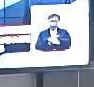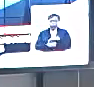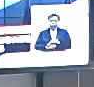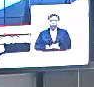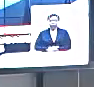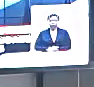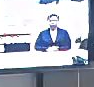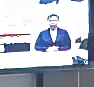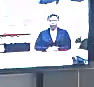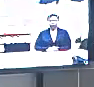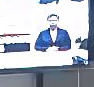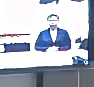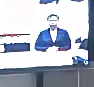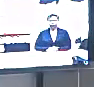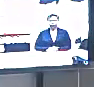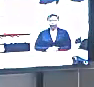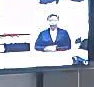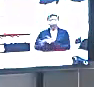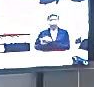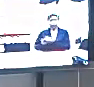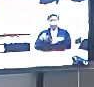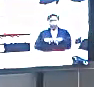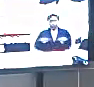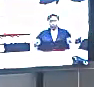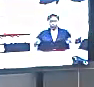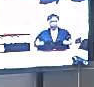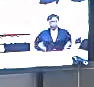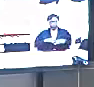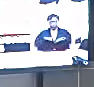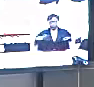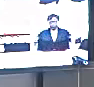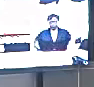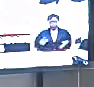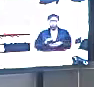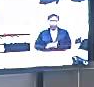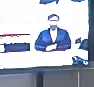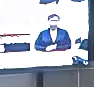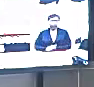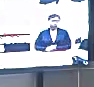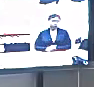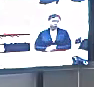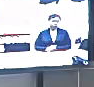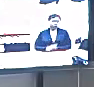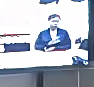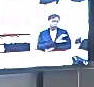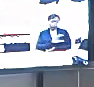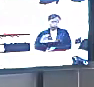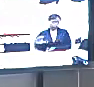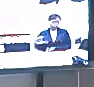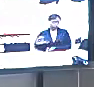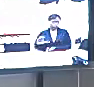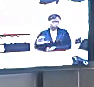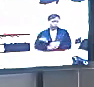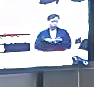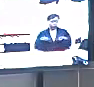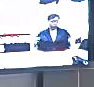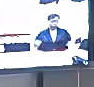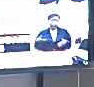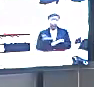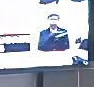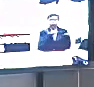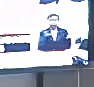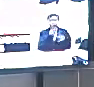e cumprimentar a mesa o que eu que eu meso coordenador da mesa todo e os demais